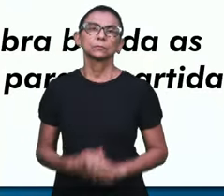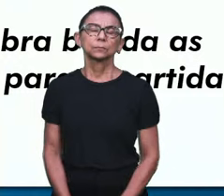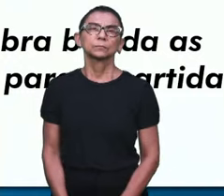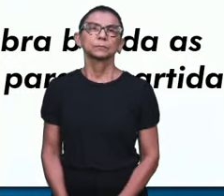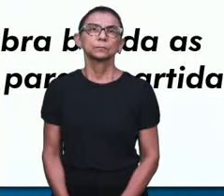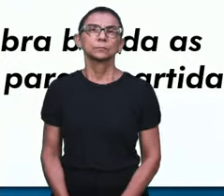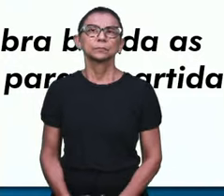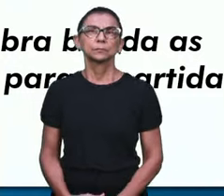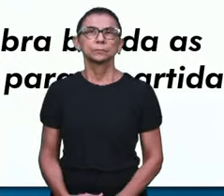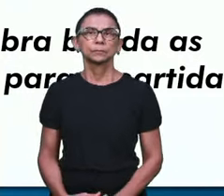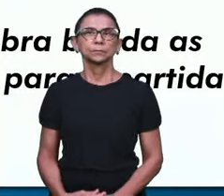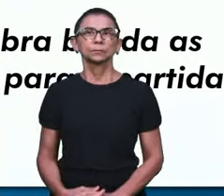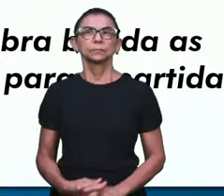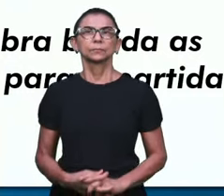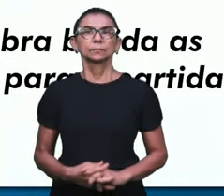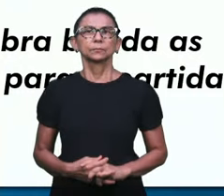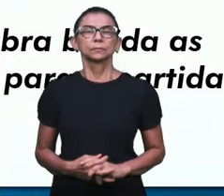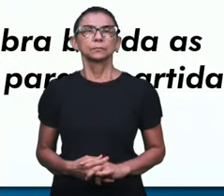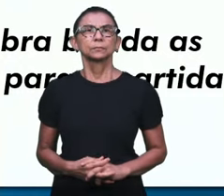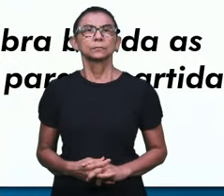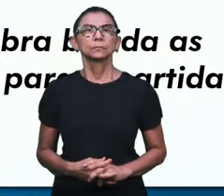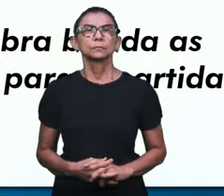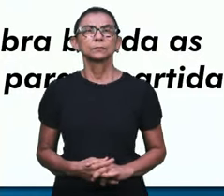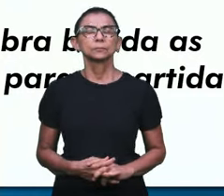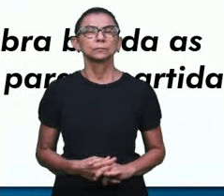Aí eu quero saber por que duas, eu não estou sabendo por que duas.